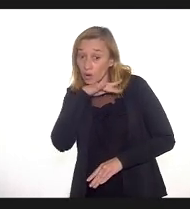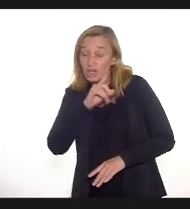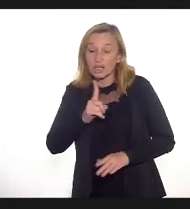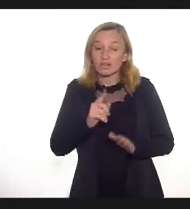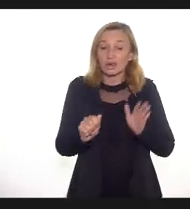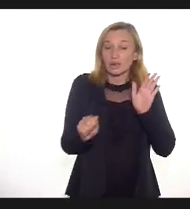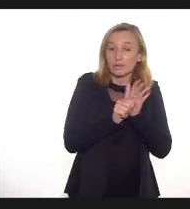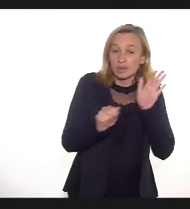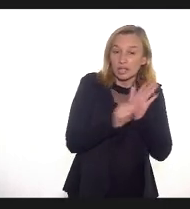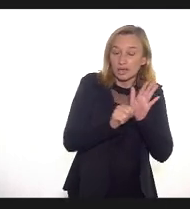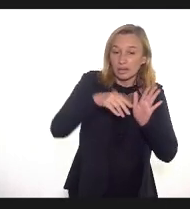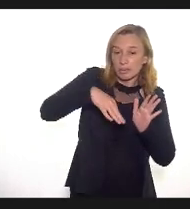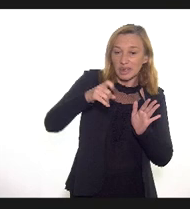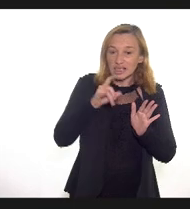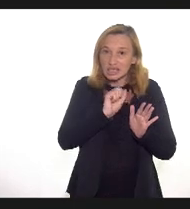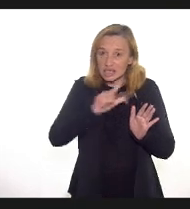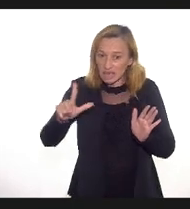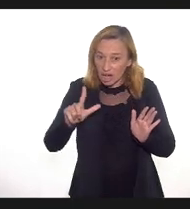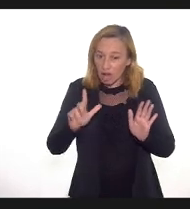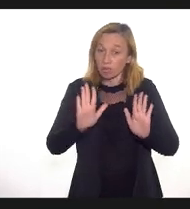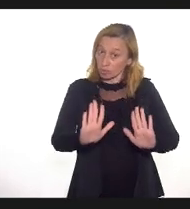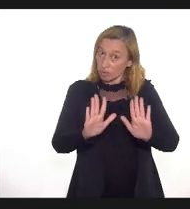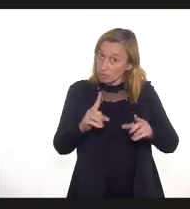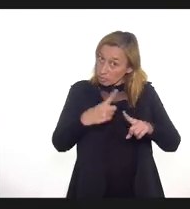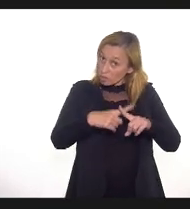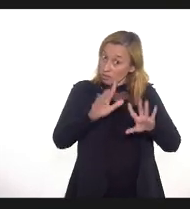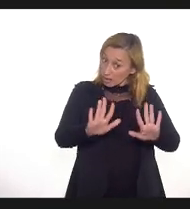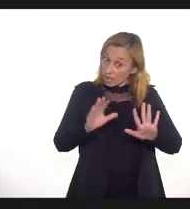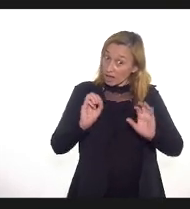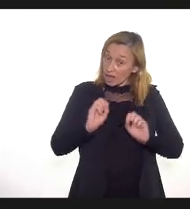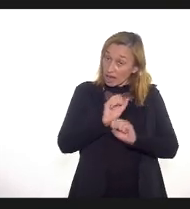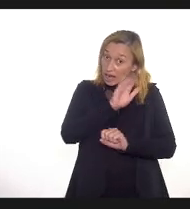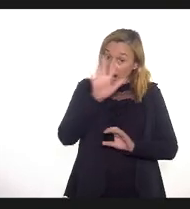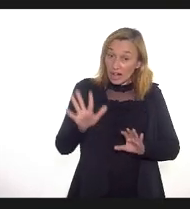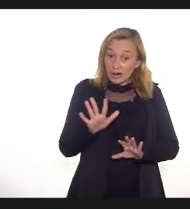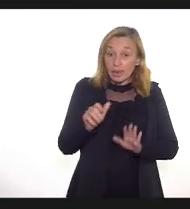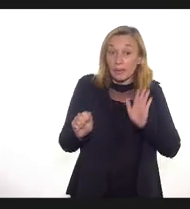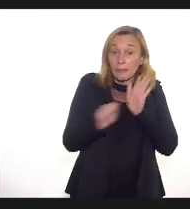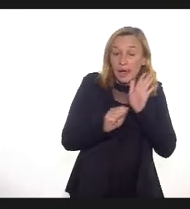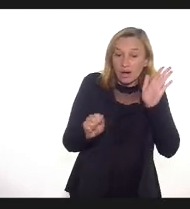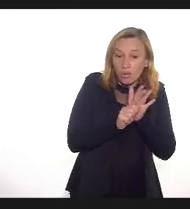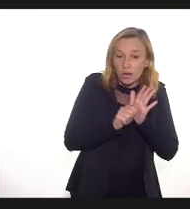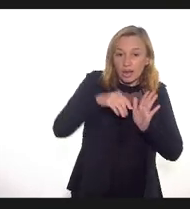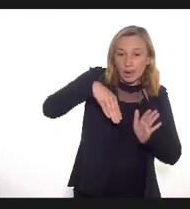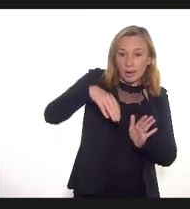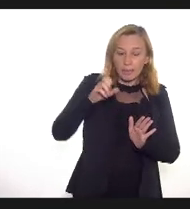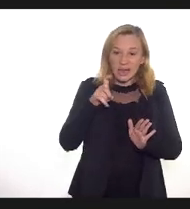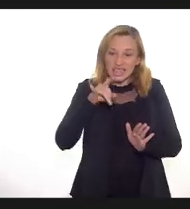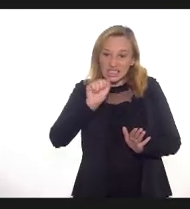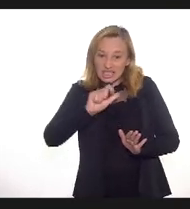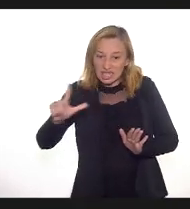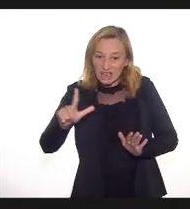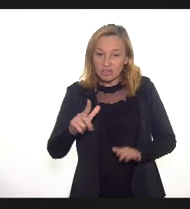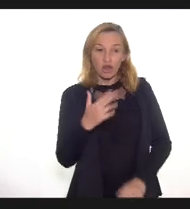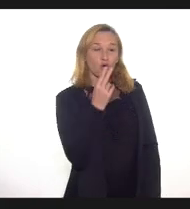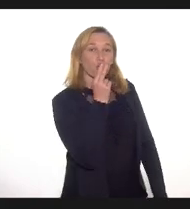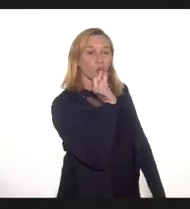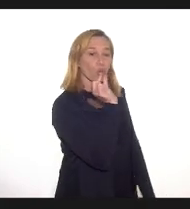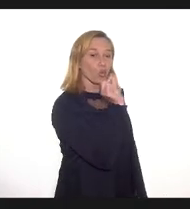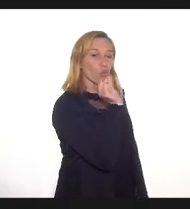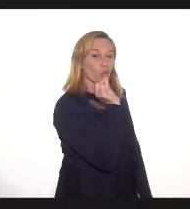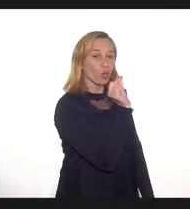maconha medicinal, até porque, que fique claro, maconha medicinal não significa fumar um